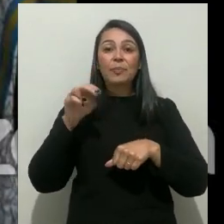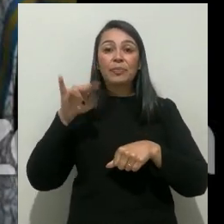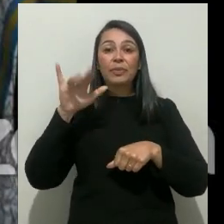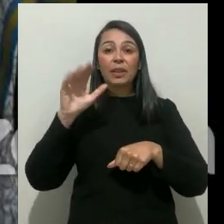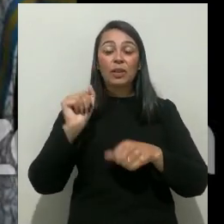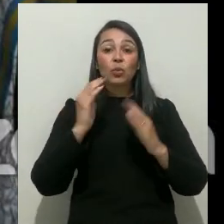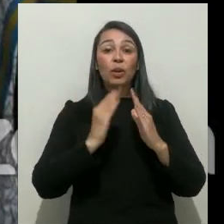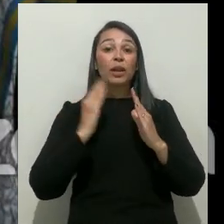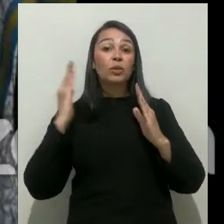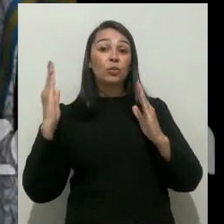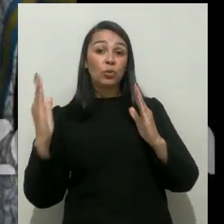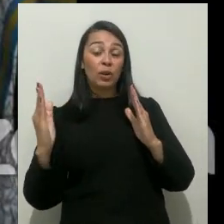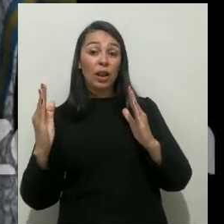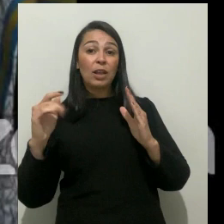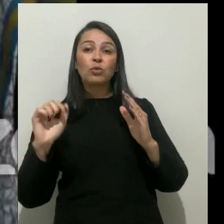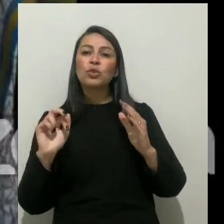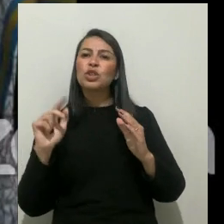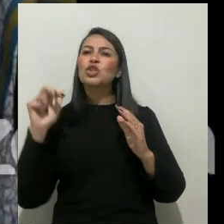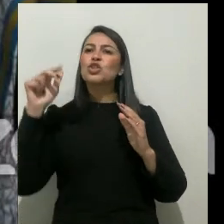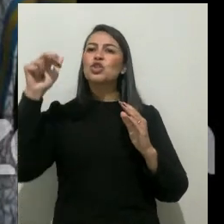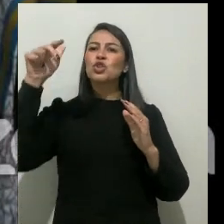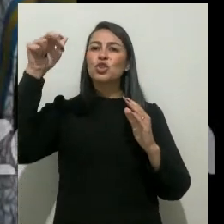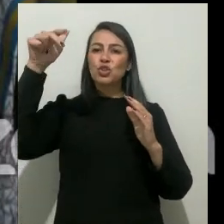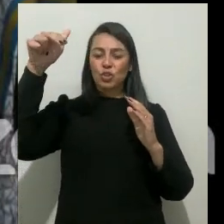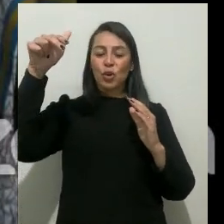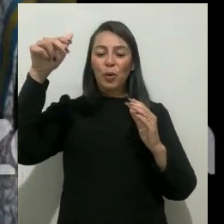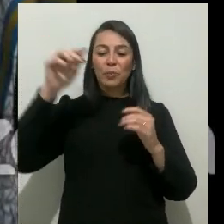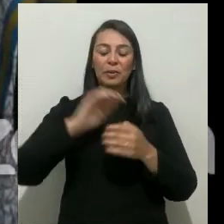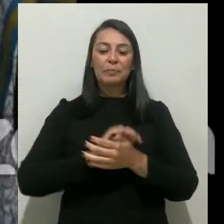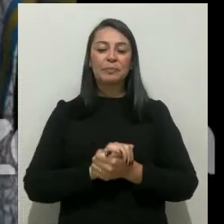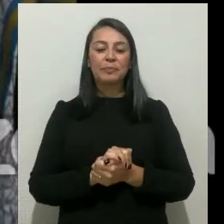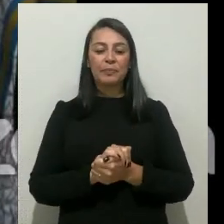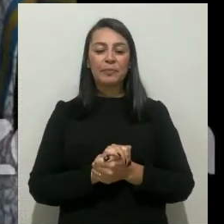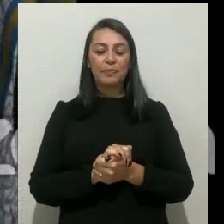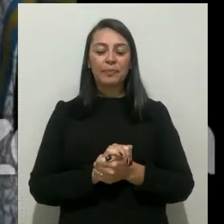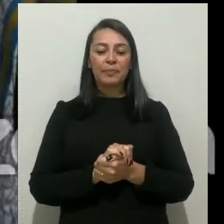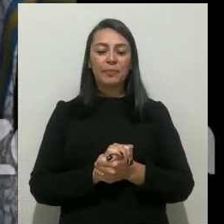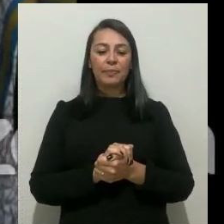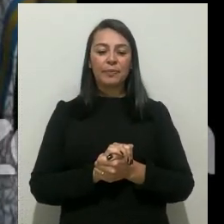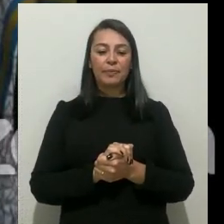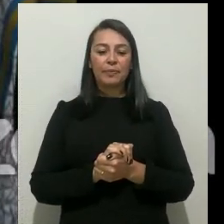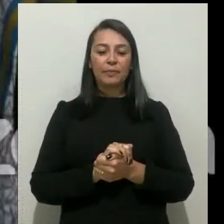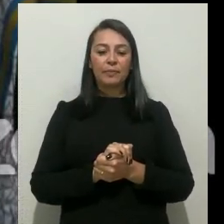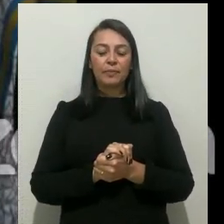lateral dele, que você sobe ele como se ele fosse um prédio, né? Dentro